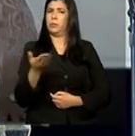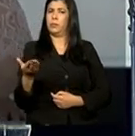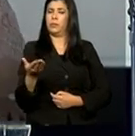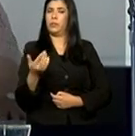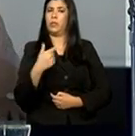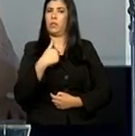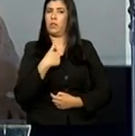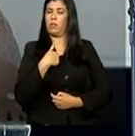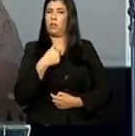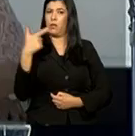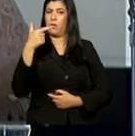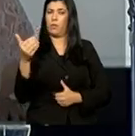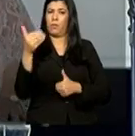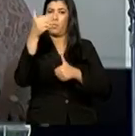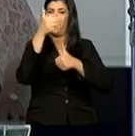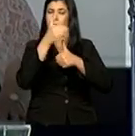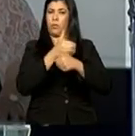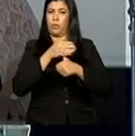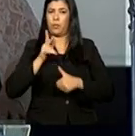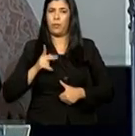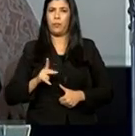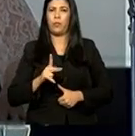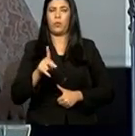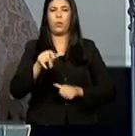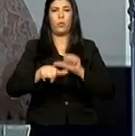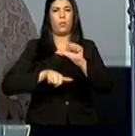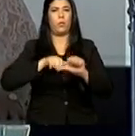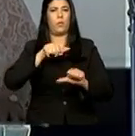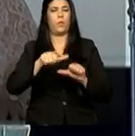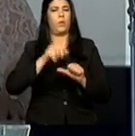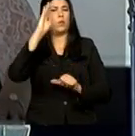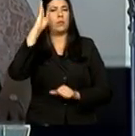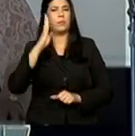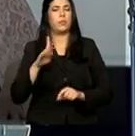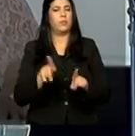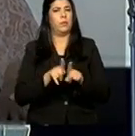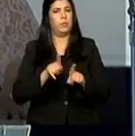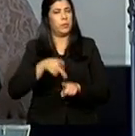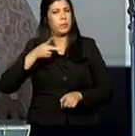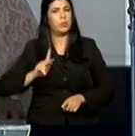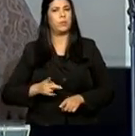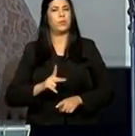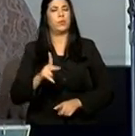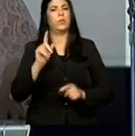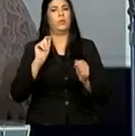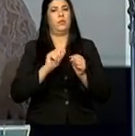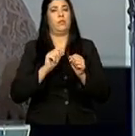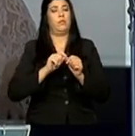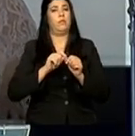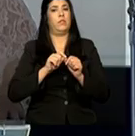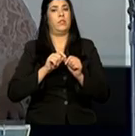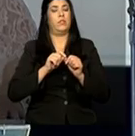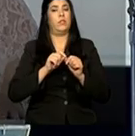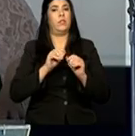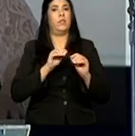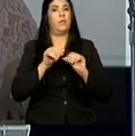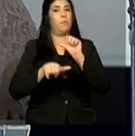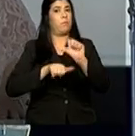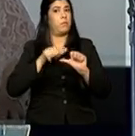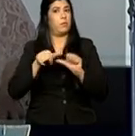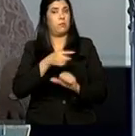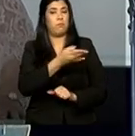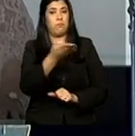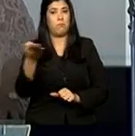Fui reeleita para continuar mudando o Brasil e para continuar fazendo as mudanças que vocês